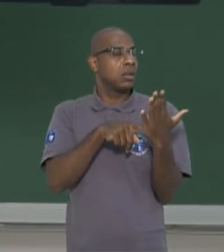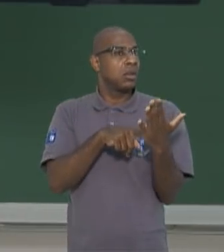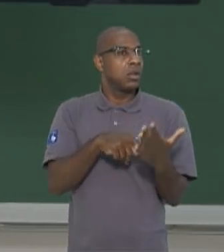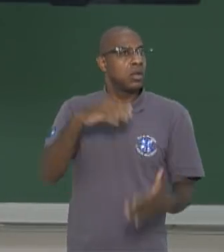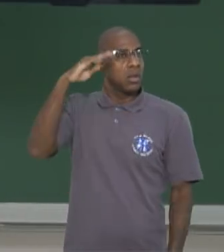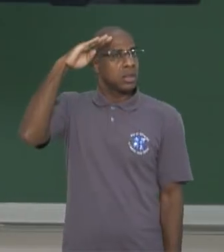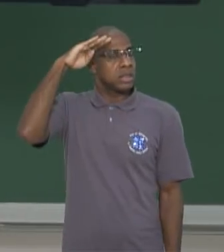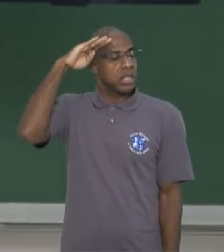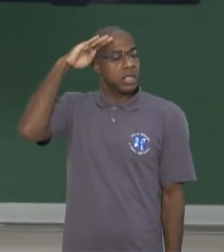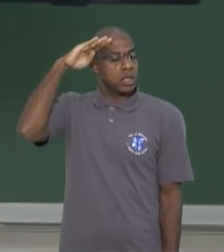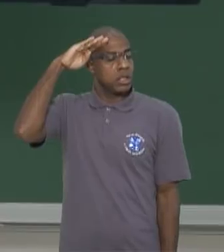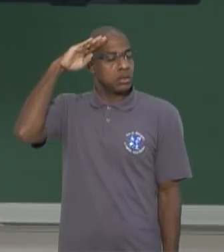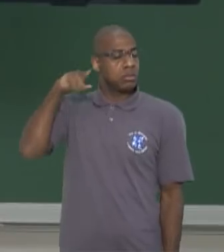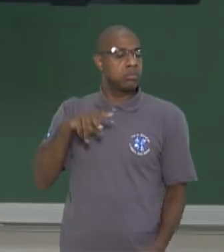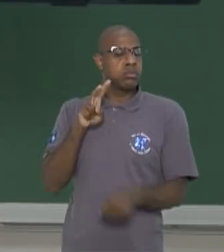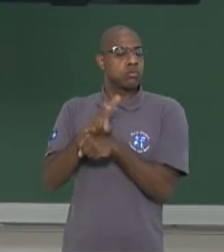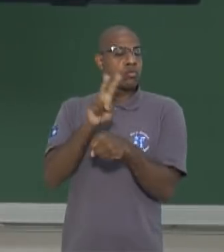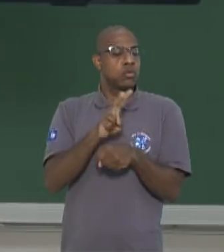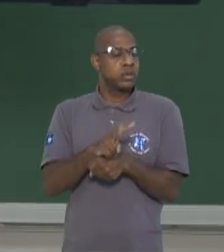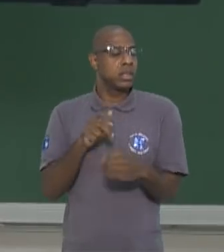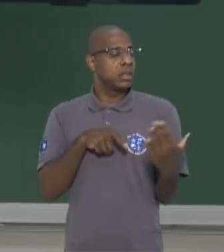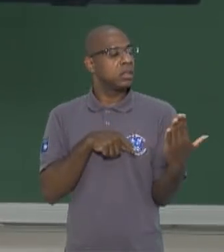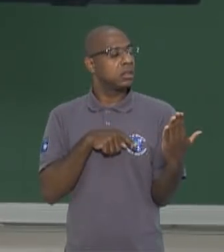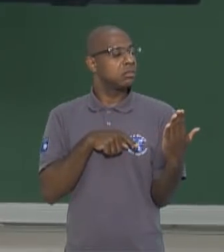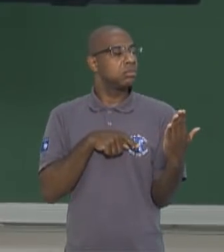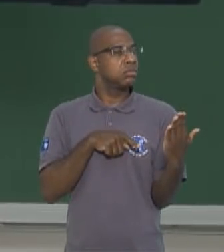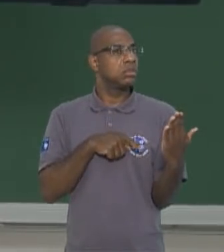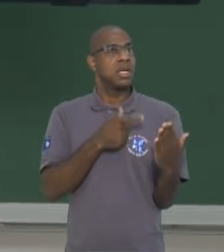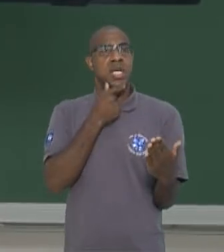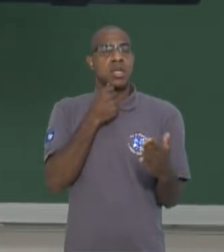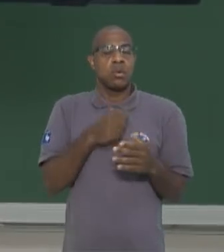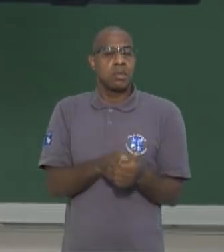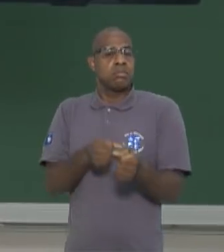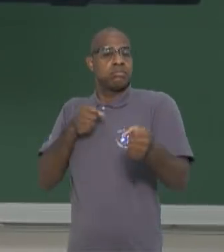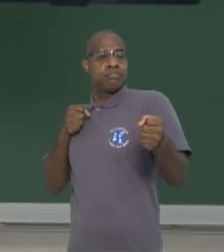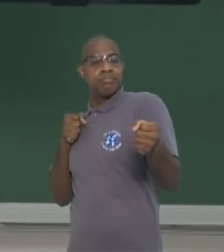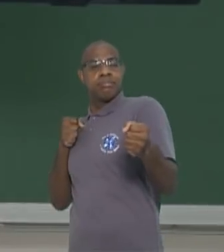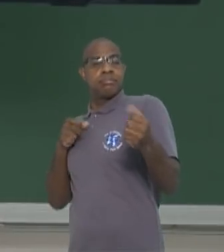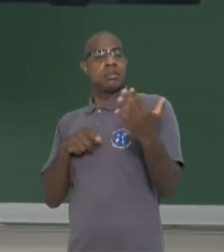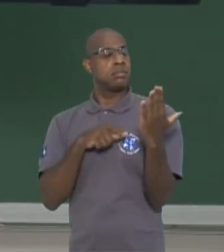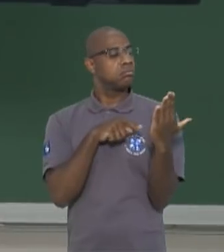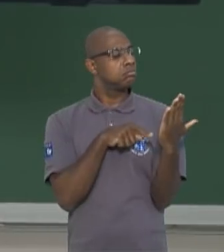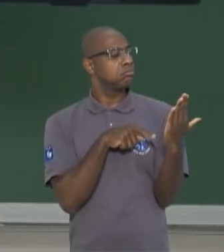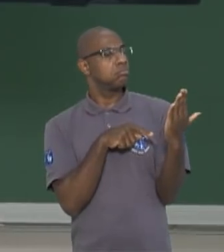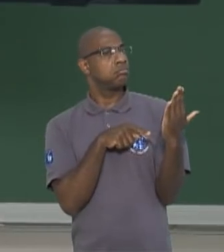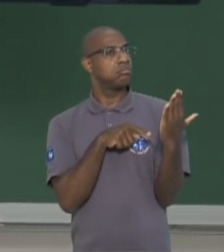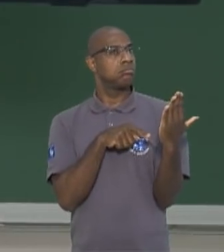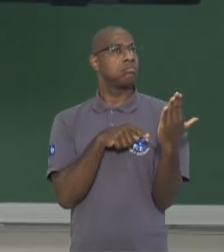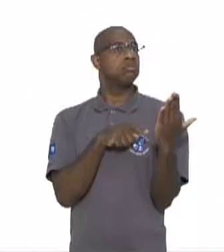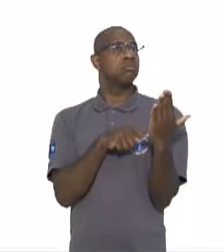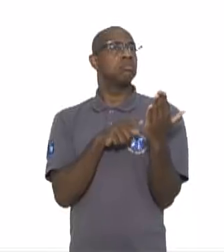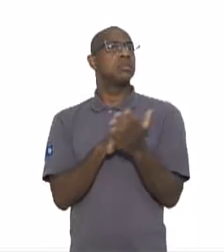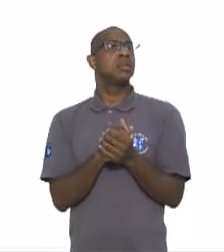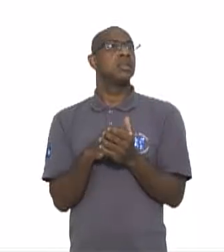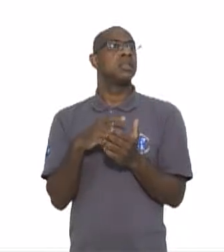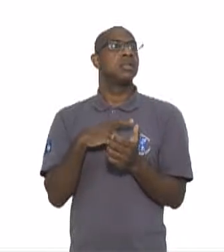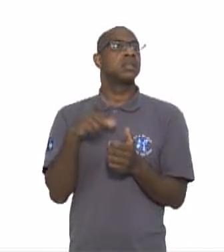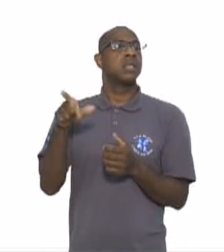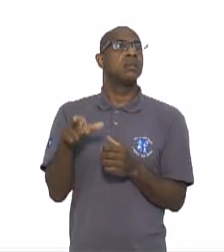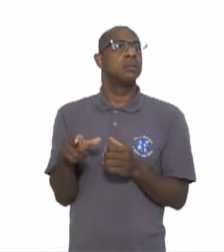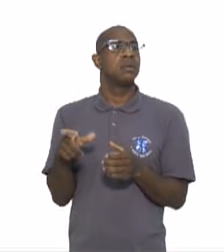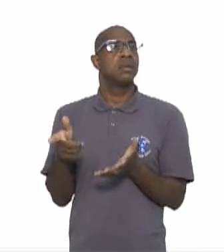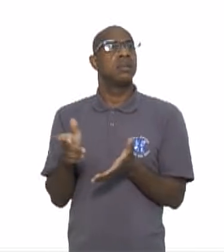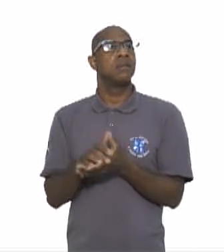aqui provavelmente um nobre, né, utilizando o arco e flecha, porque não era comum para o camponês isso. Então, mais nobres aqui atrás